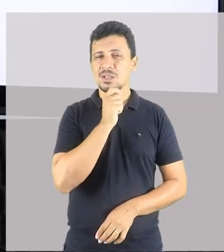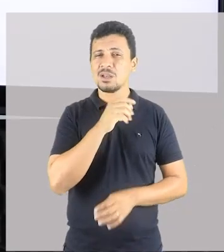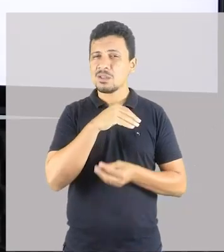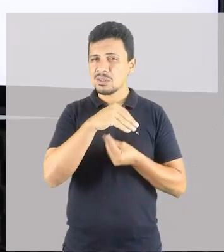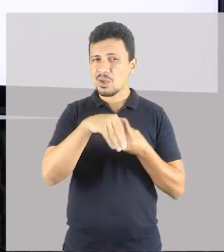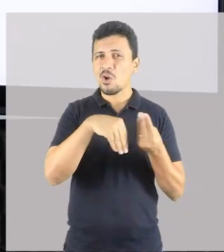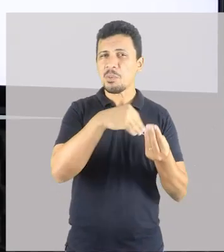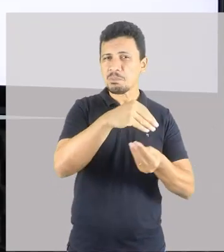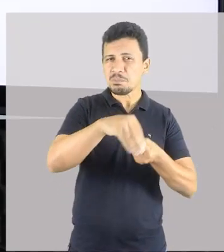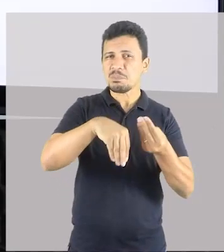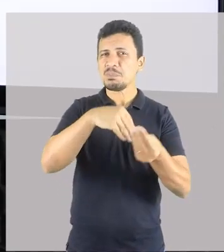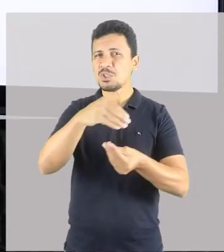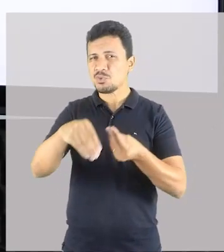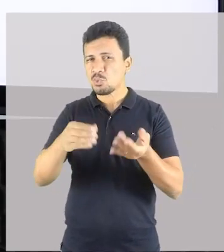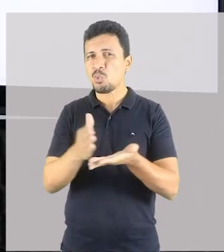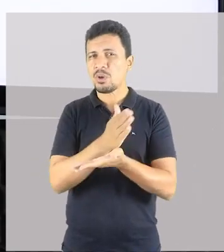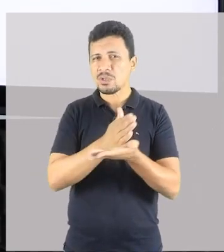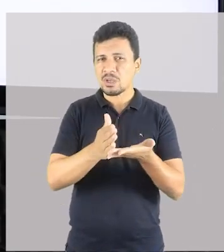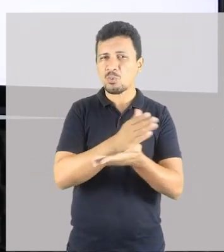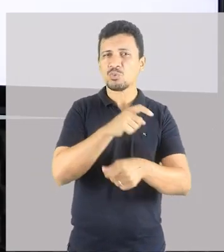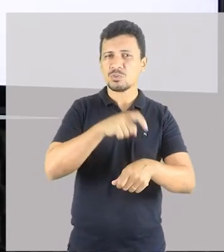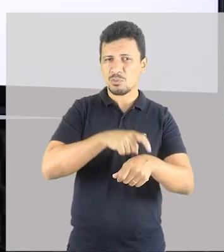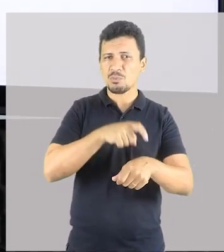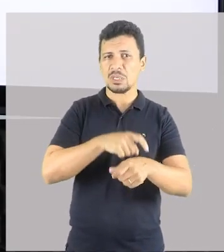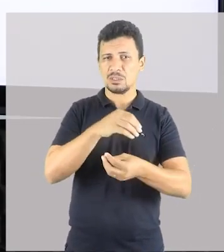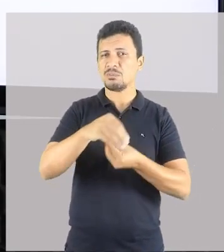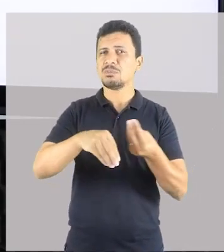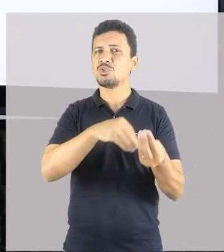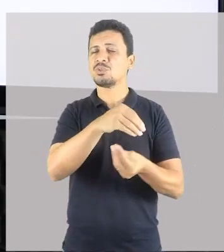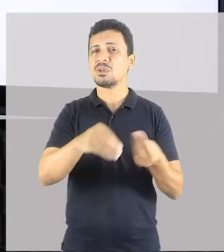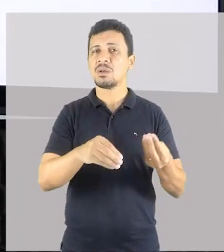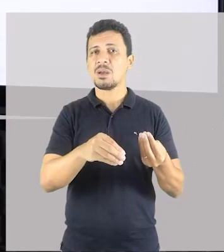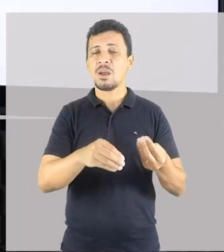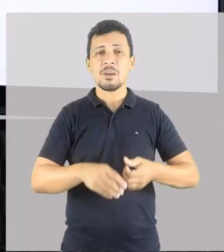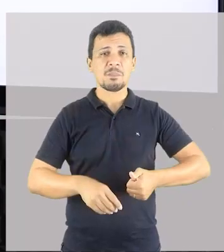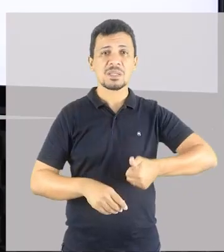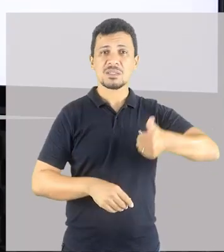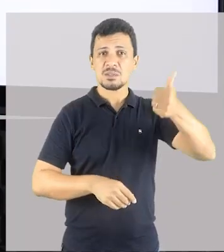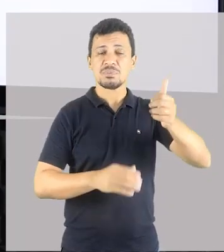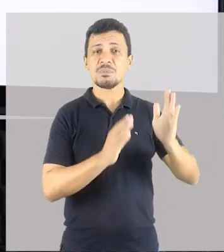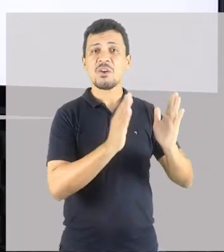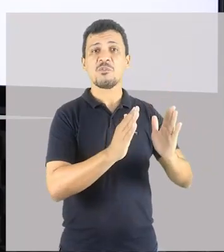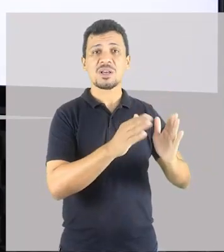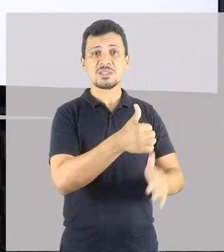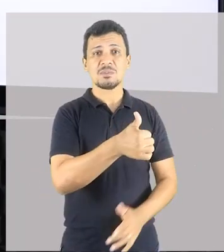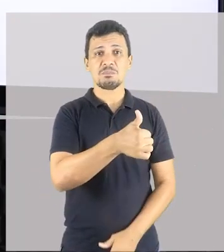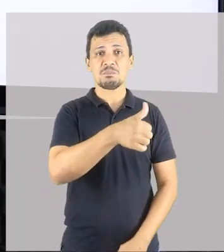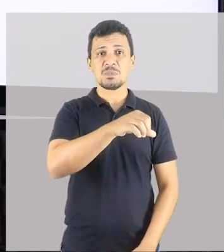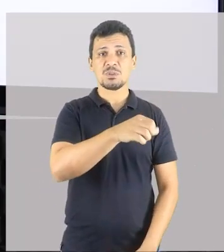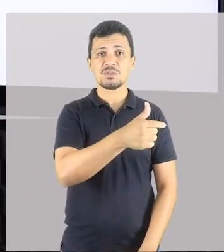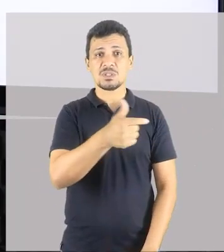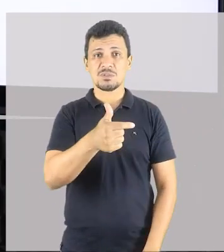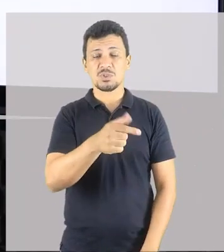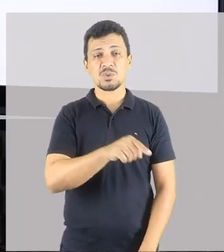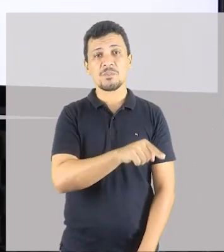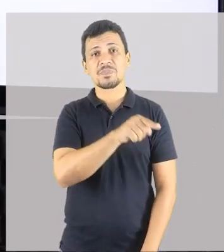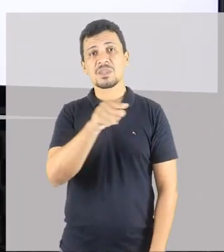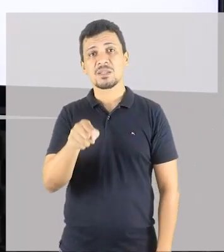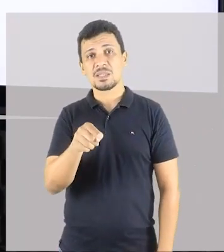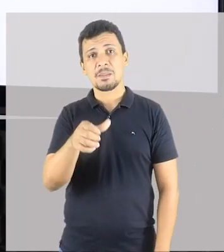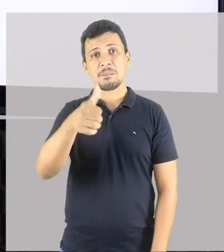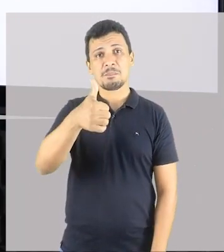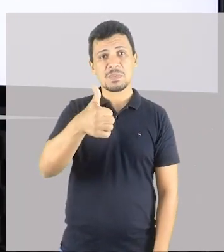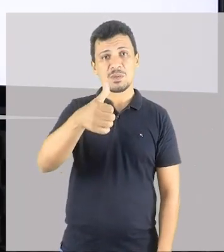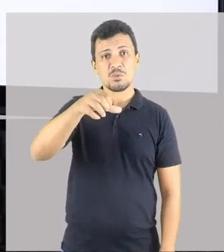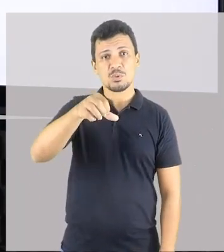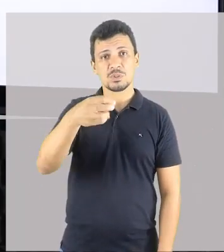mistura de uma fase de um momento para o outro. Mas, no geral, essa primeira fase ela vai de 22 até